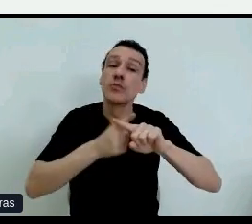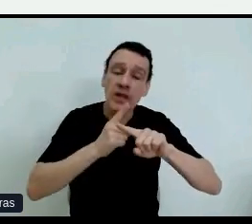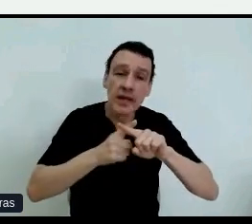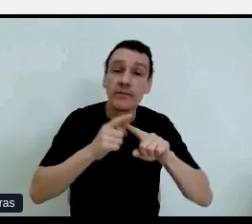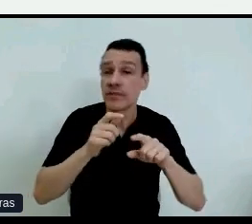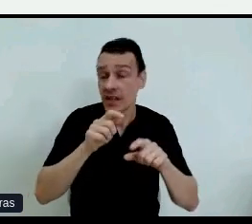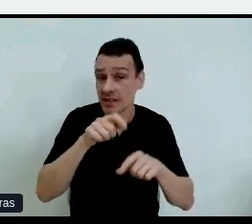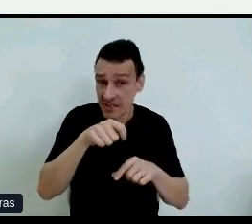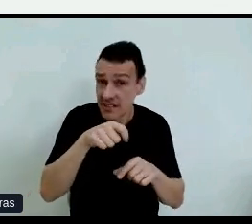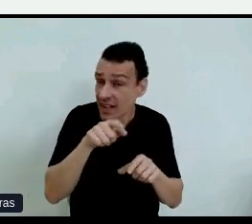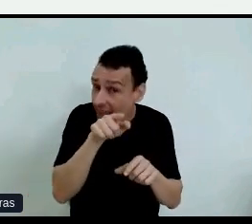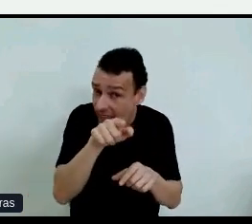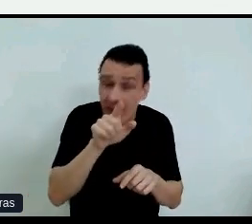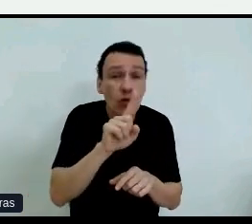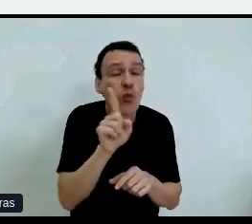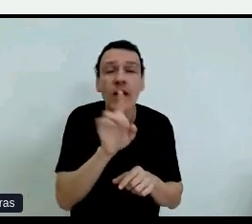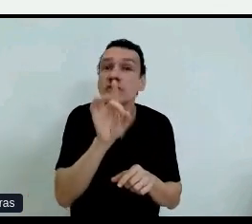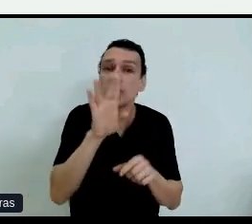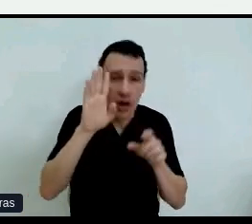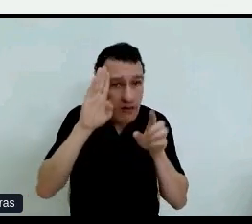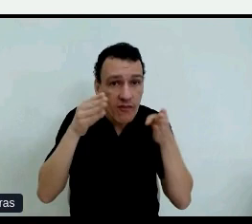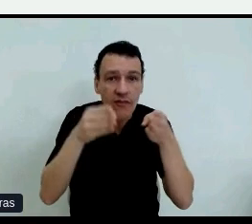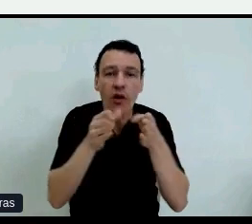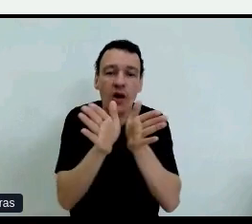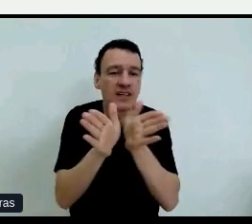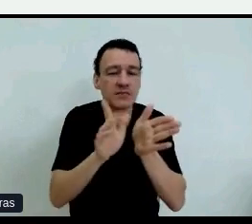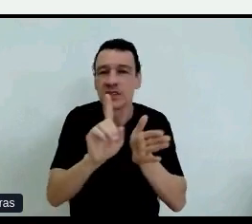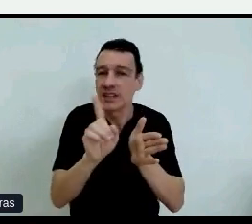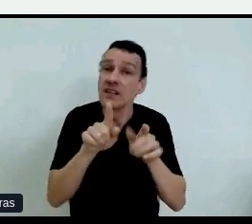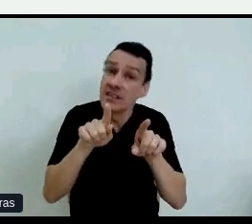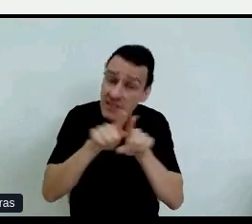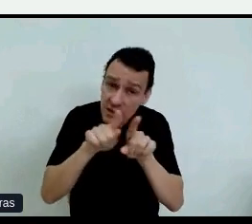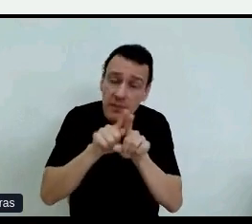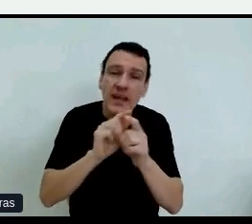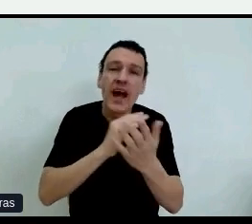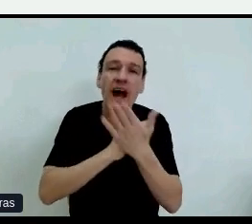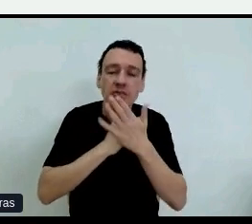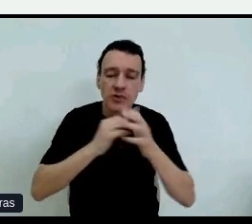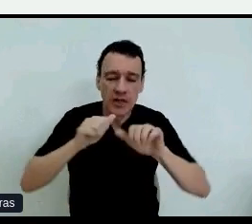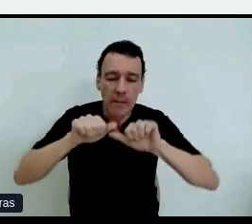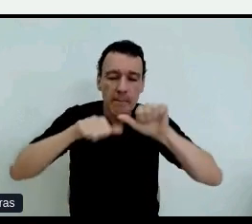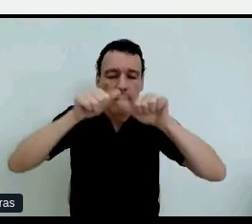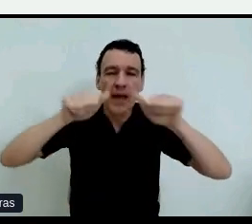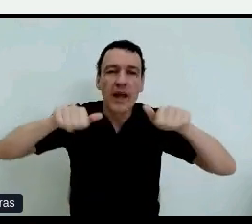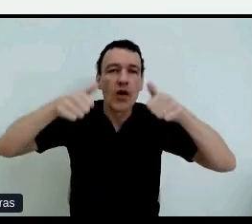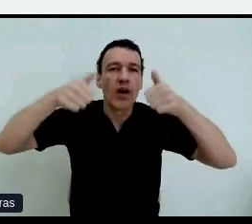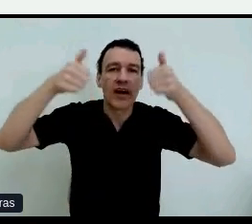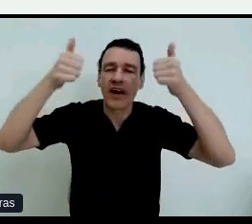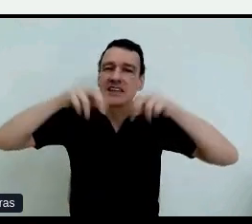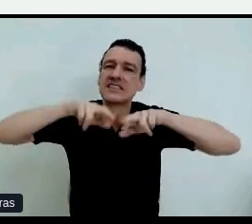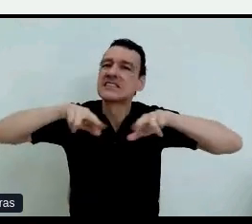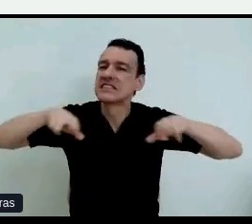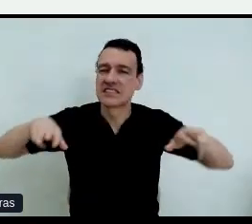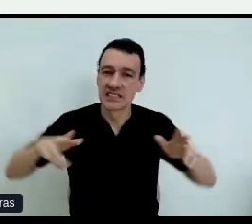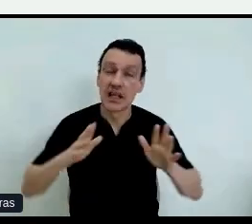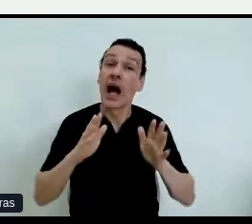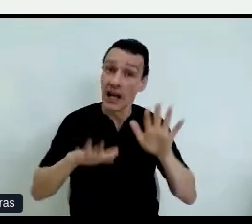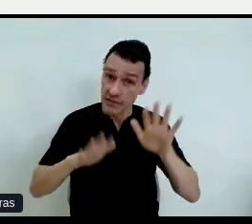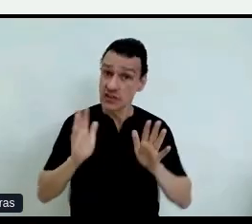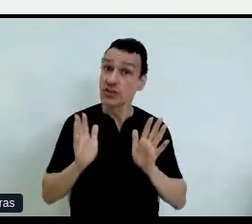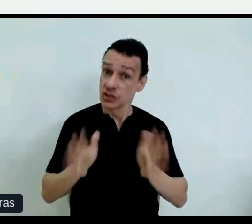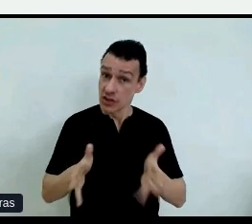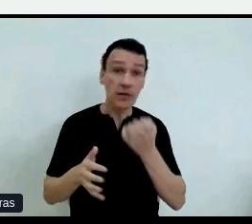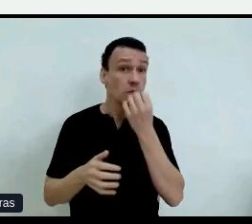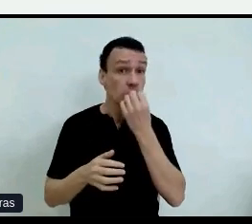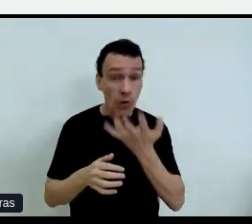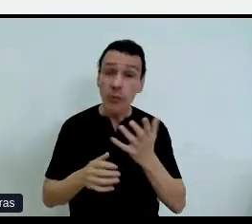ter uma visão de tudo que está legal, como deveria ser, tudo que está bom, mas poderia ser melhor, que aquele que tem o gráfico ali